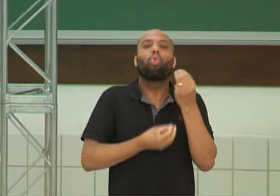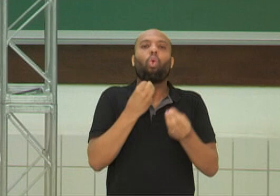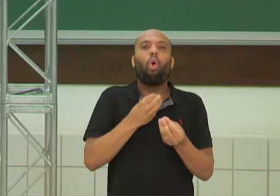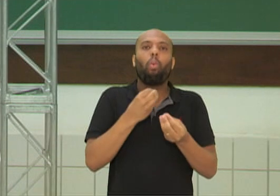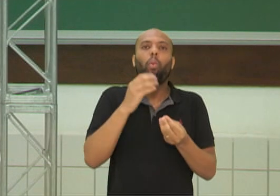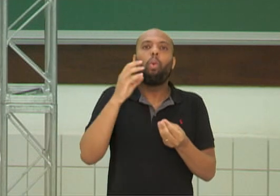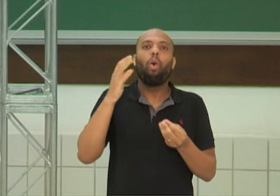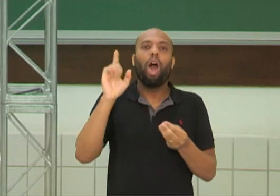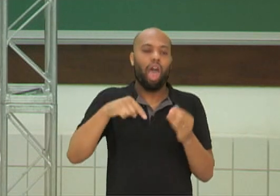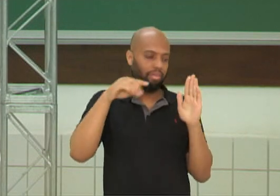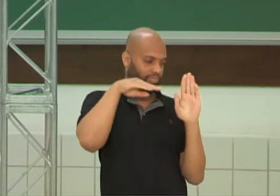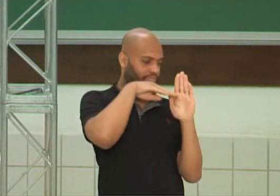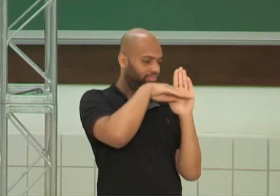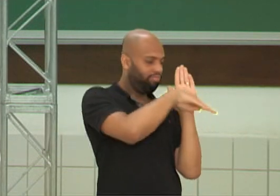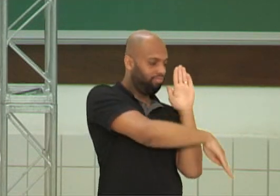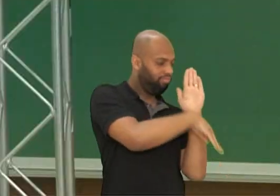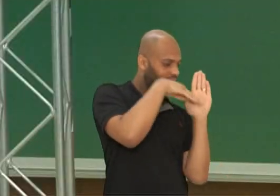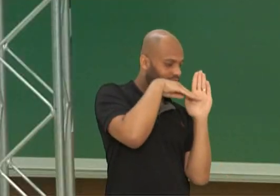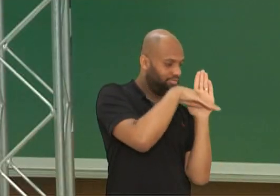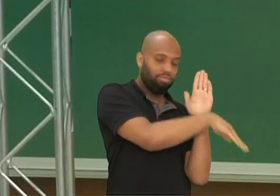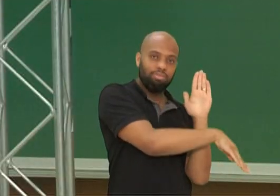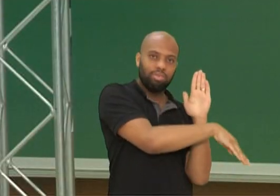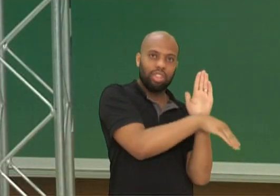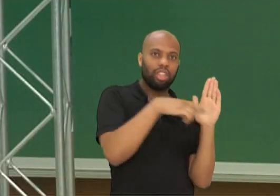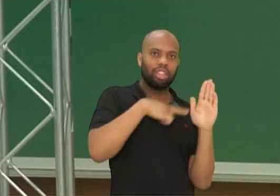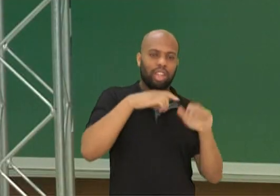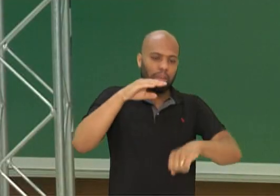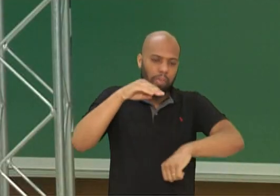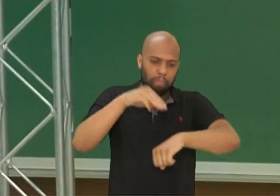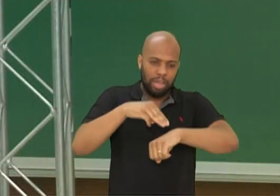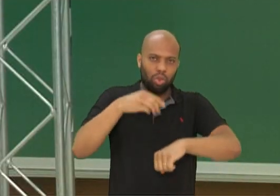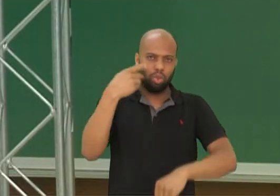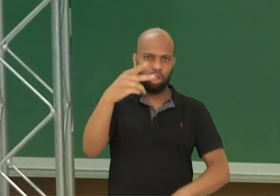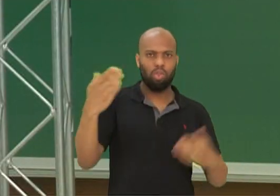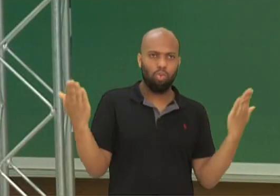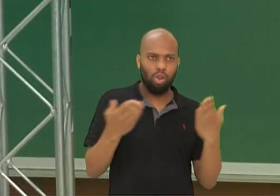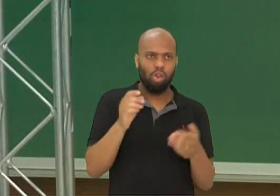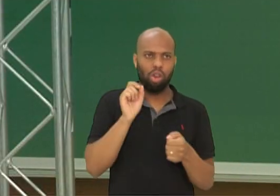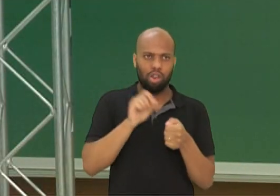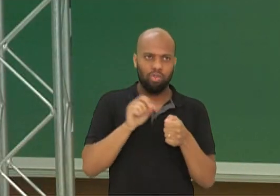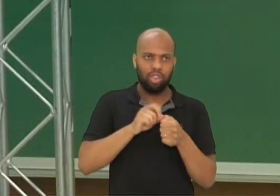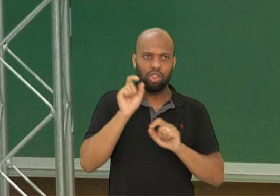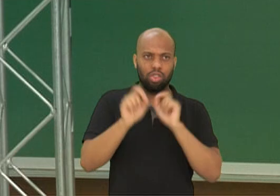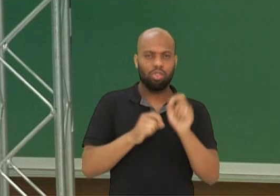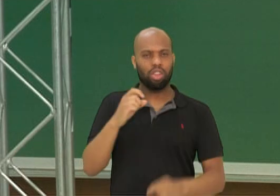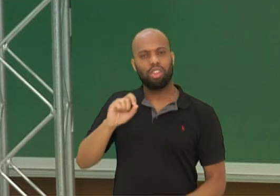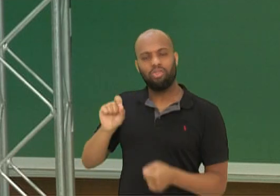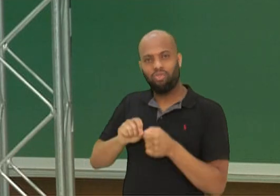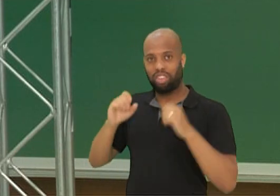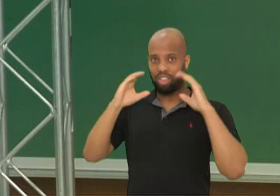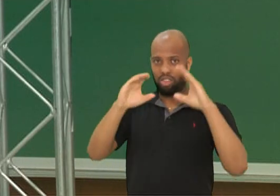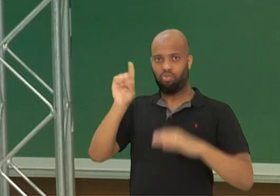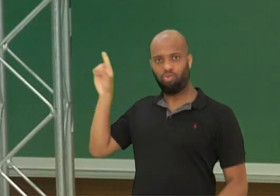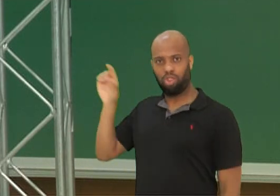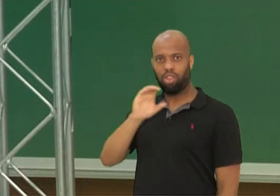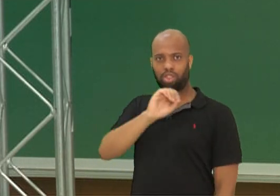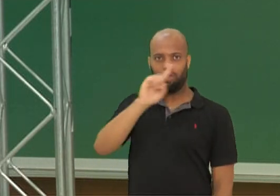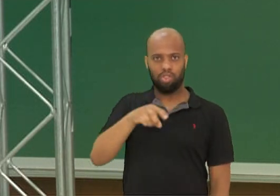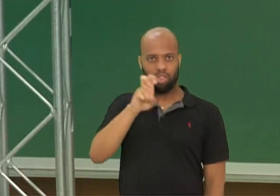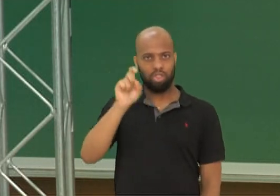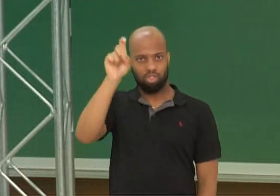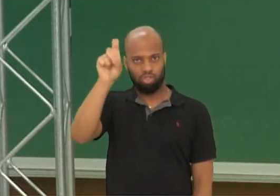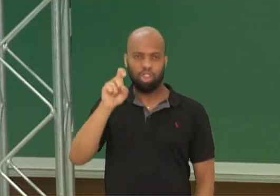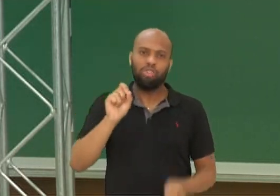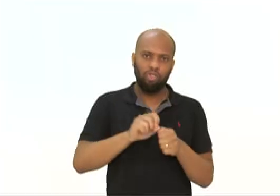hein? E o gráfico, você vai montar, vai ter uns minutinhos para montar o gráfico agora, é o gráfico de 0,5 elevado a